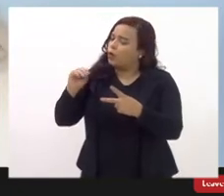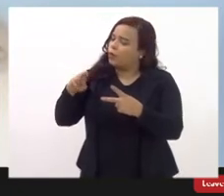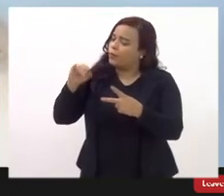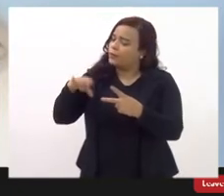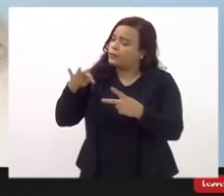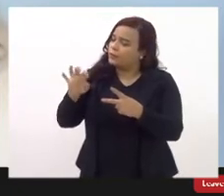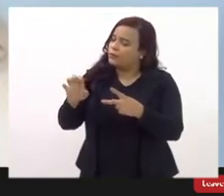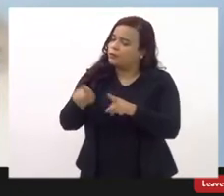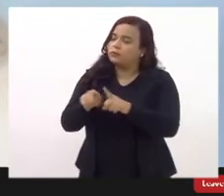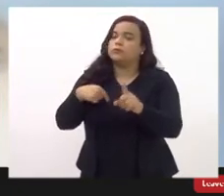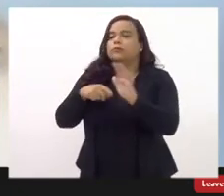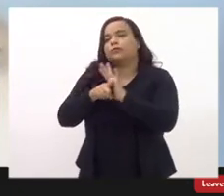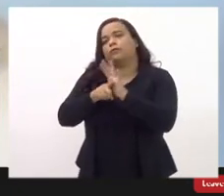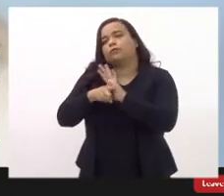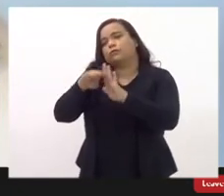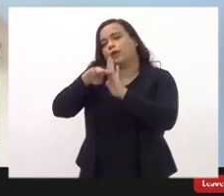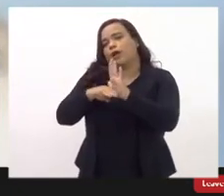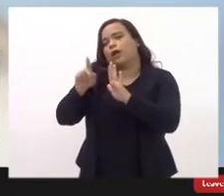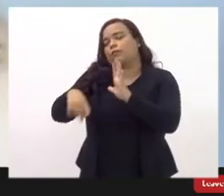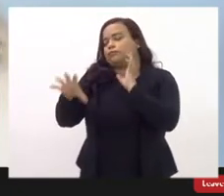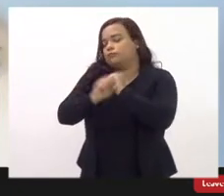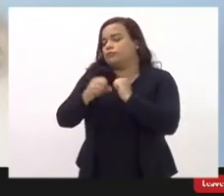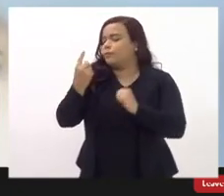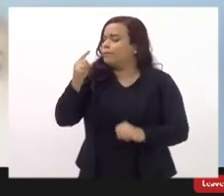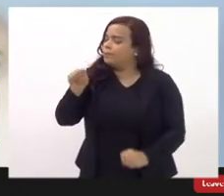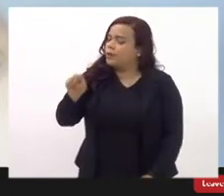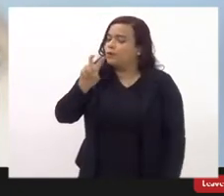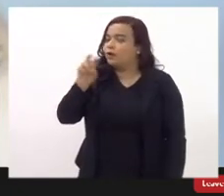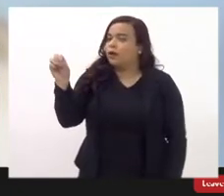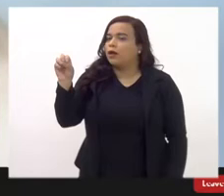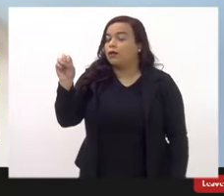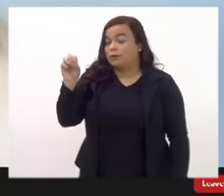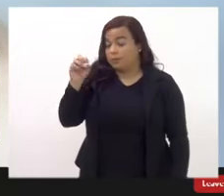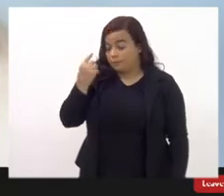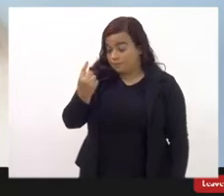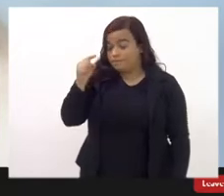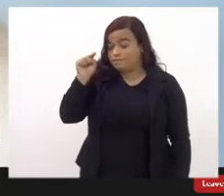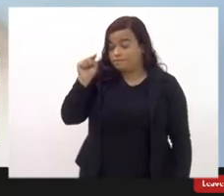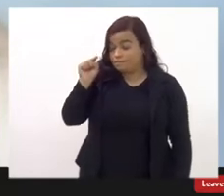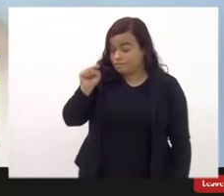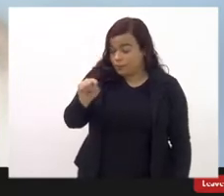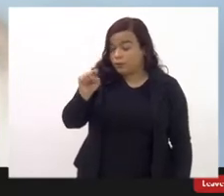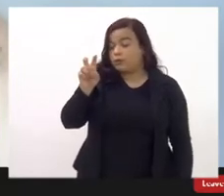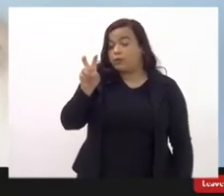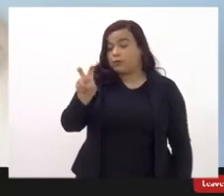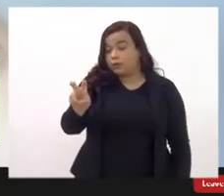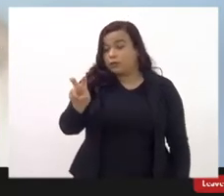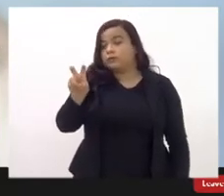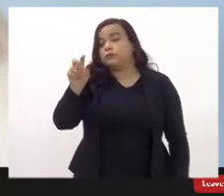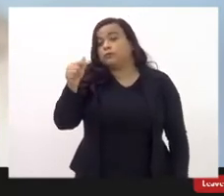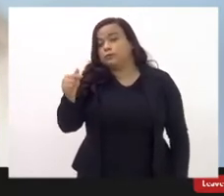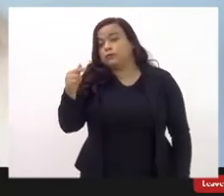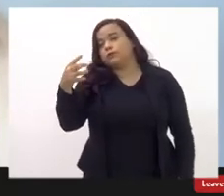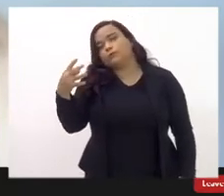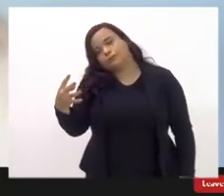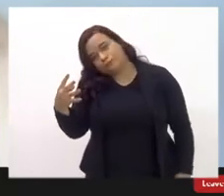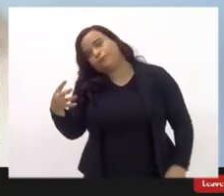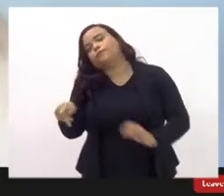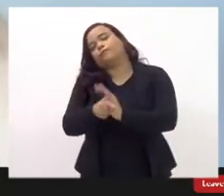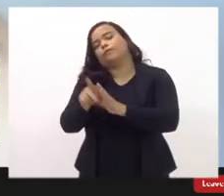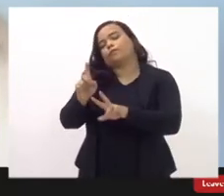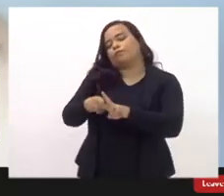da DGA, hoje são 1.564 estudantes no IFRJ nessas duas modalidades. Então,